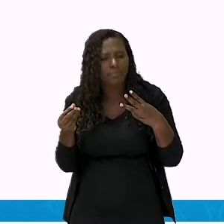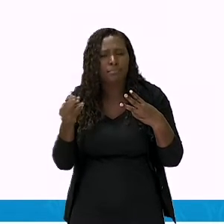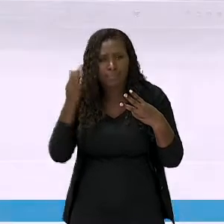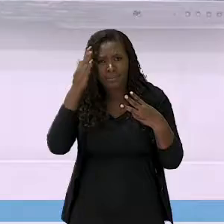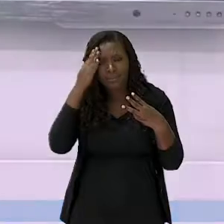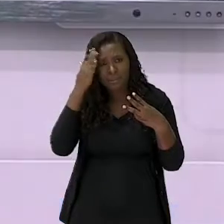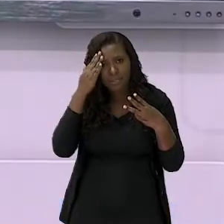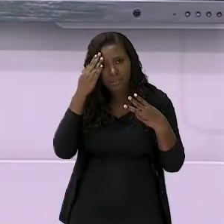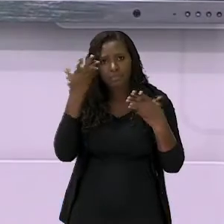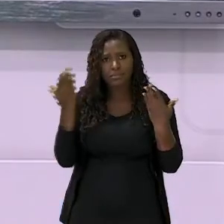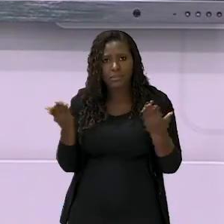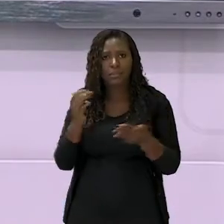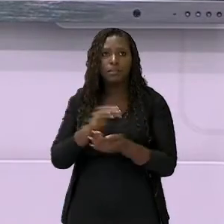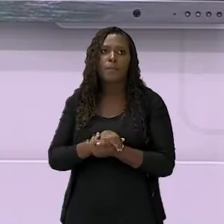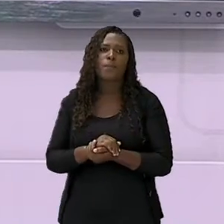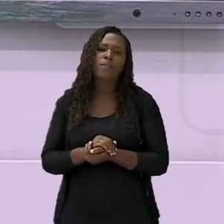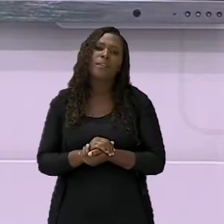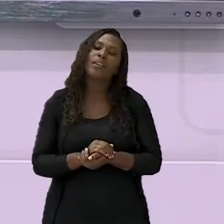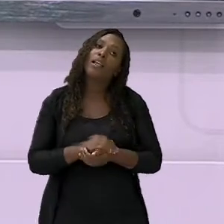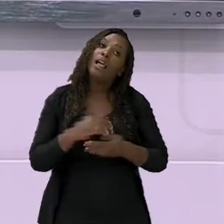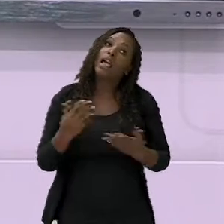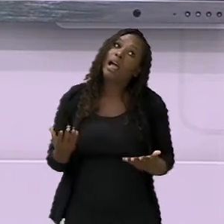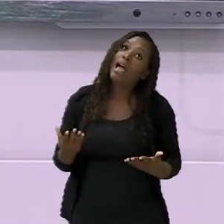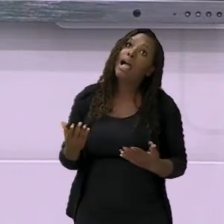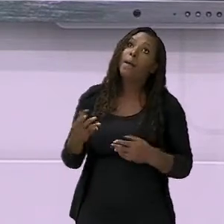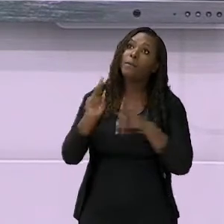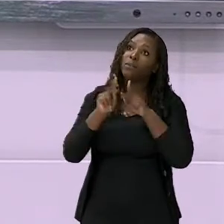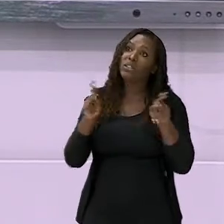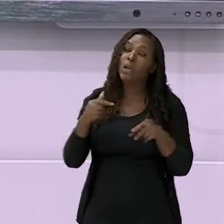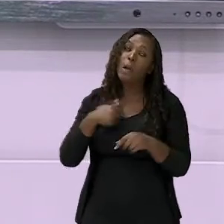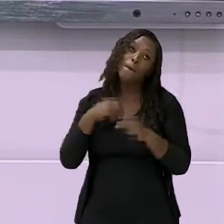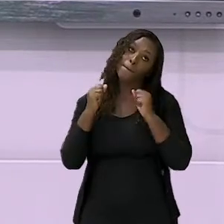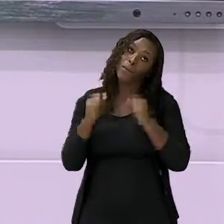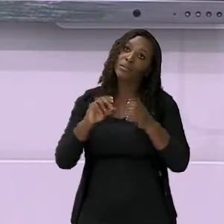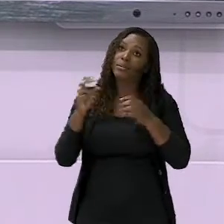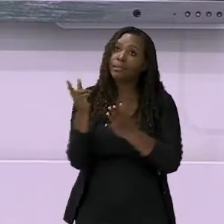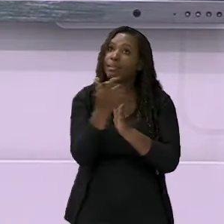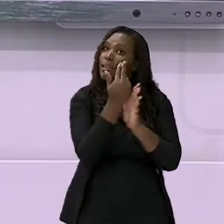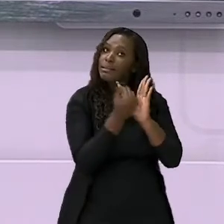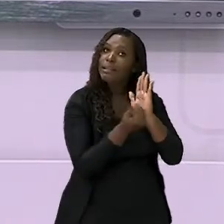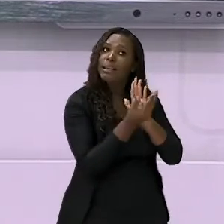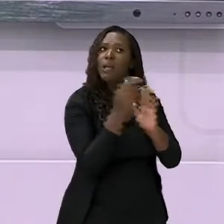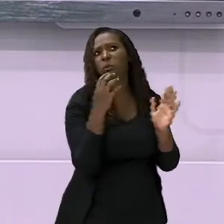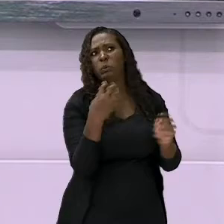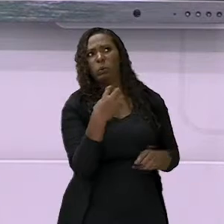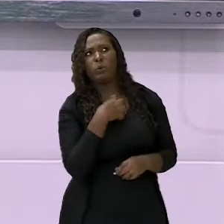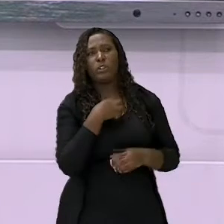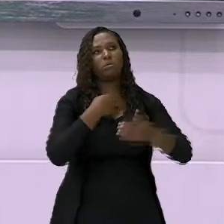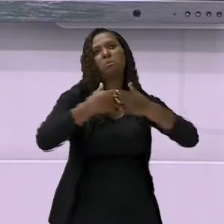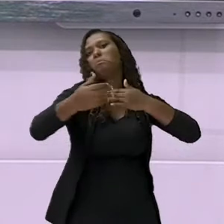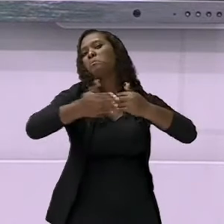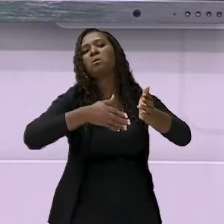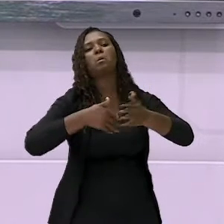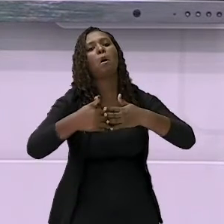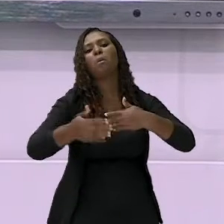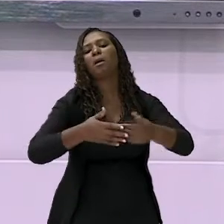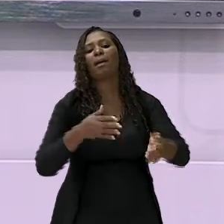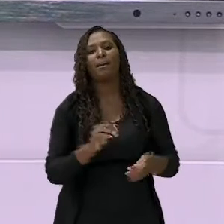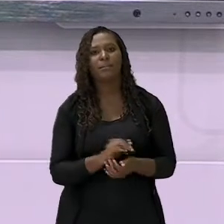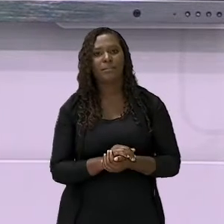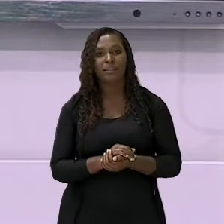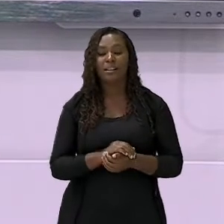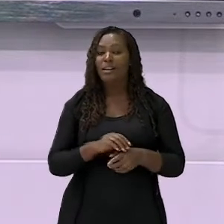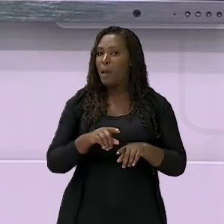eu posso desenhar de qualquer forma e de qualquer jeito? Vamos dizer que se for arte abstrata,